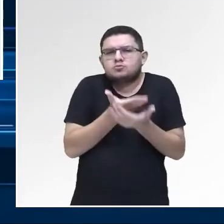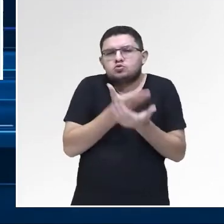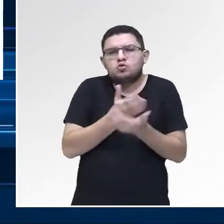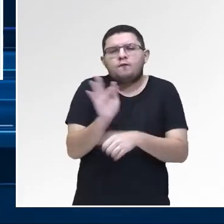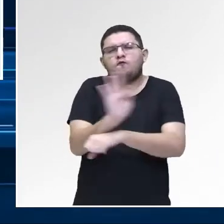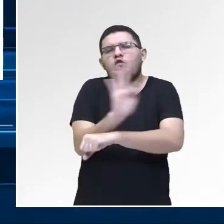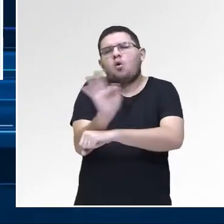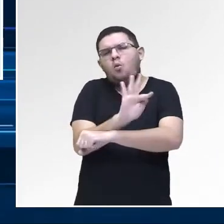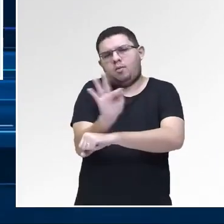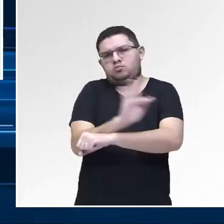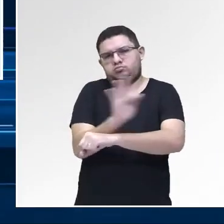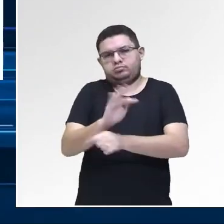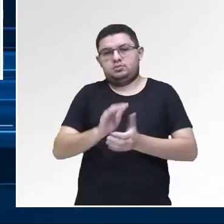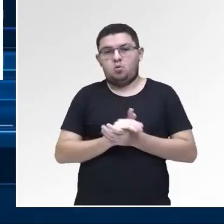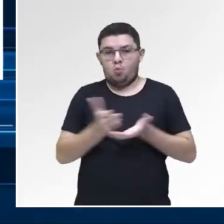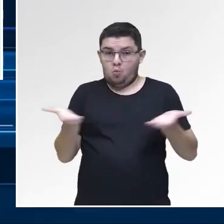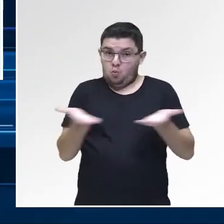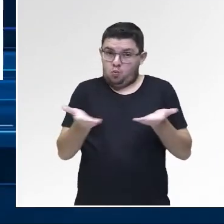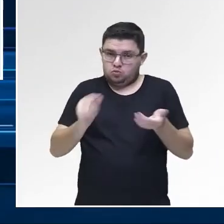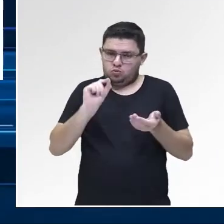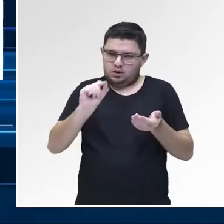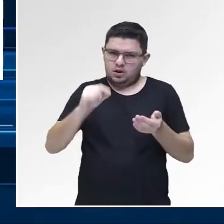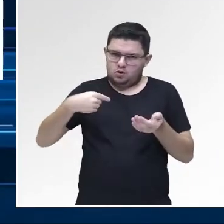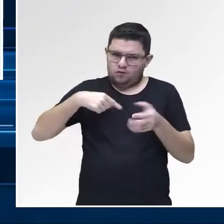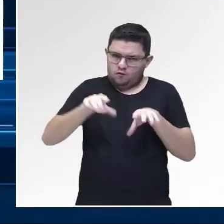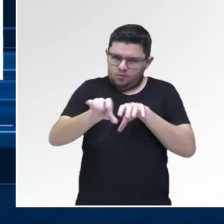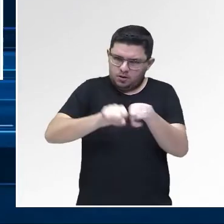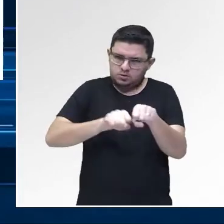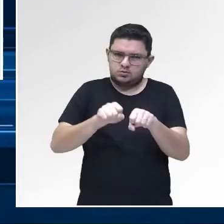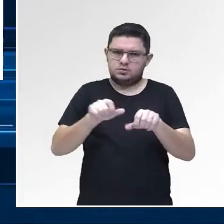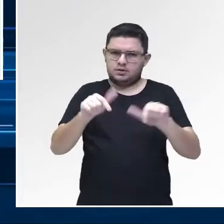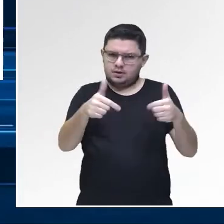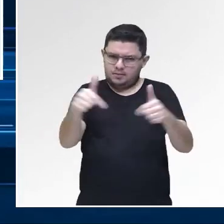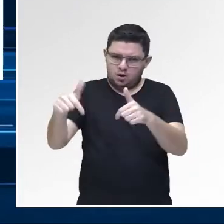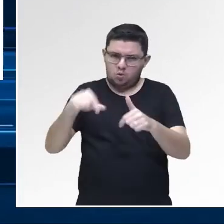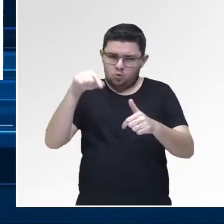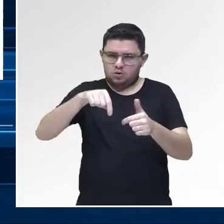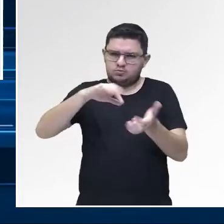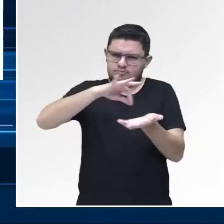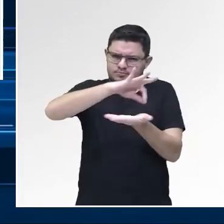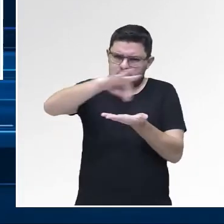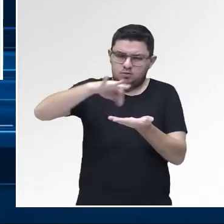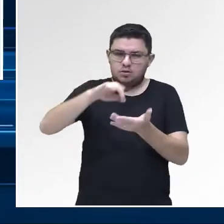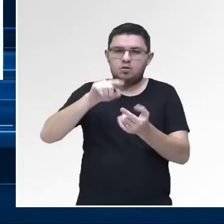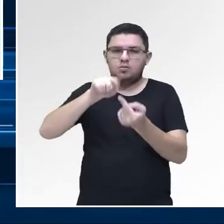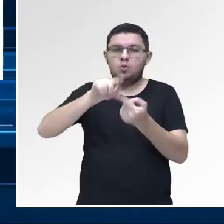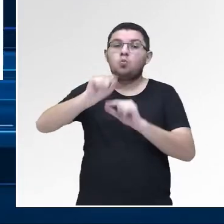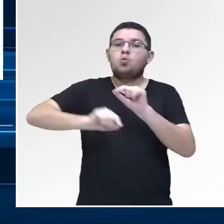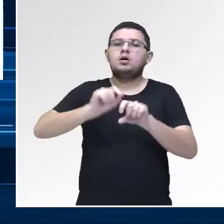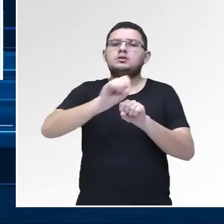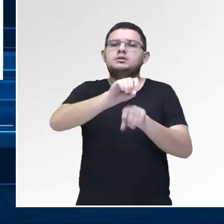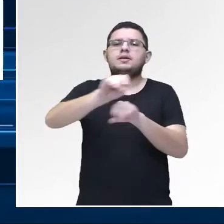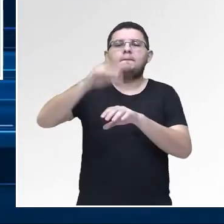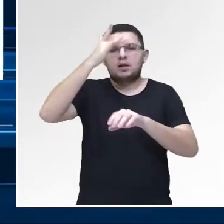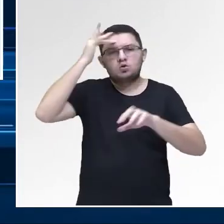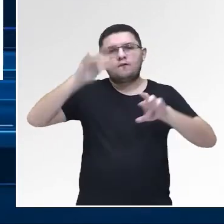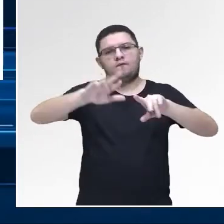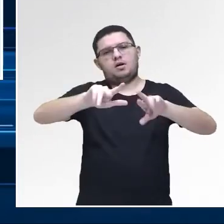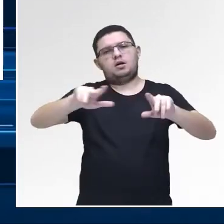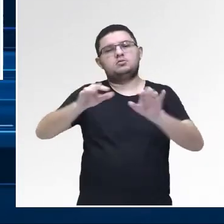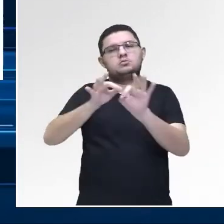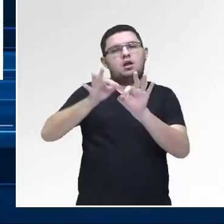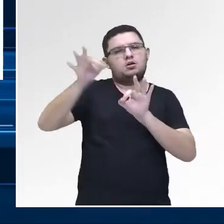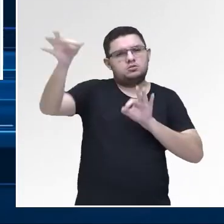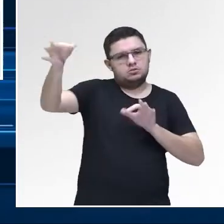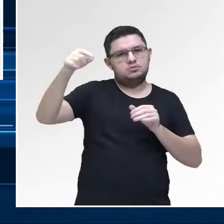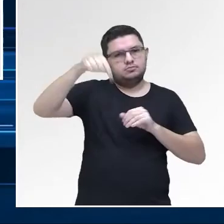acadêmica. E hoje eu tenho o privilégio de trabalhar no Centro de Mídia, levando justamente a educação para essas pessoas tão distantes que estão no